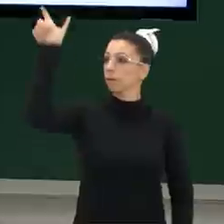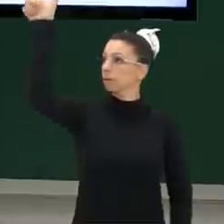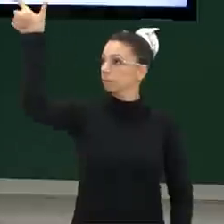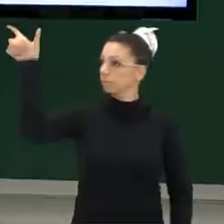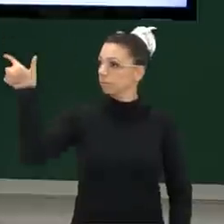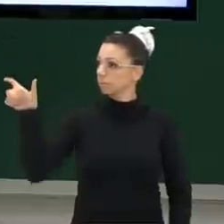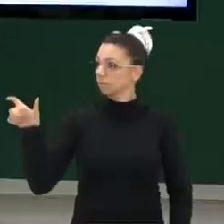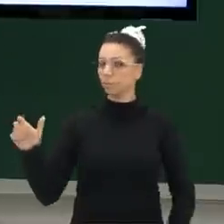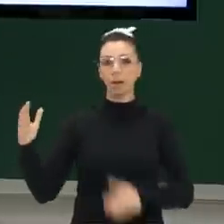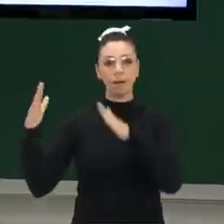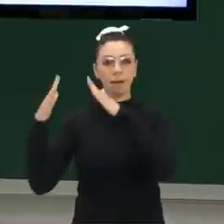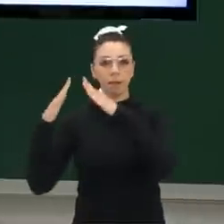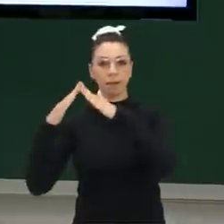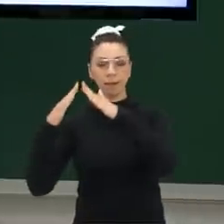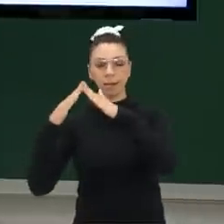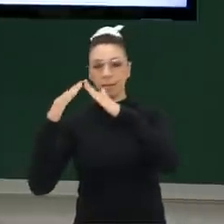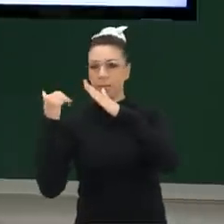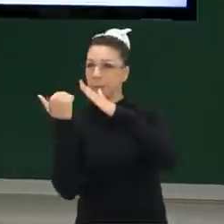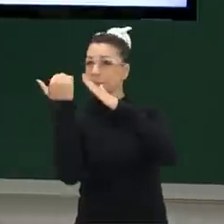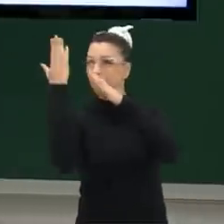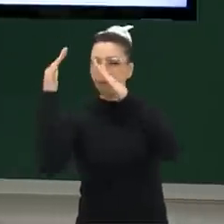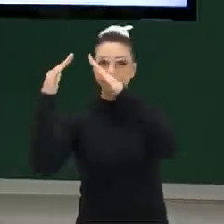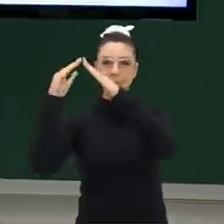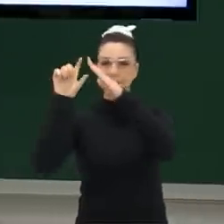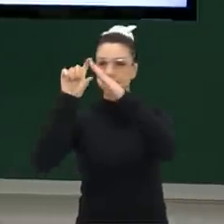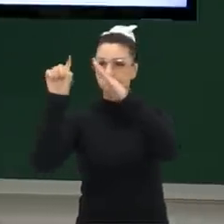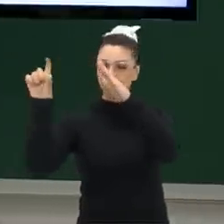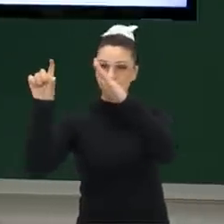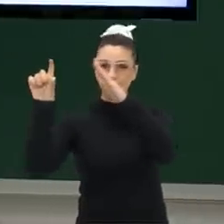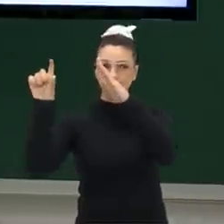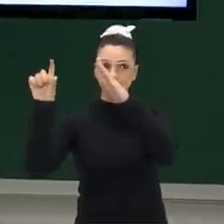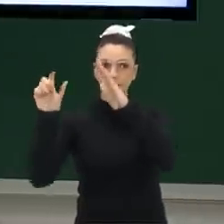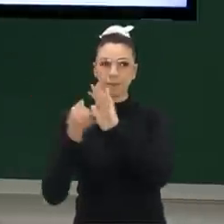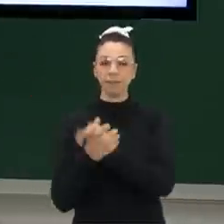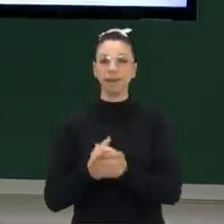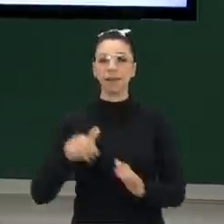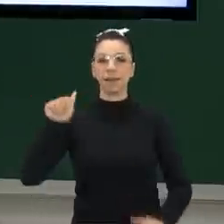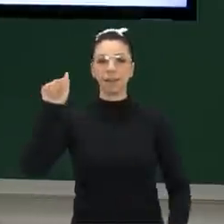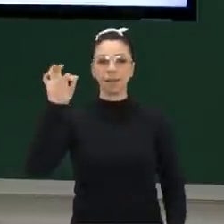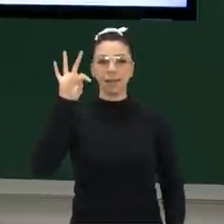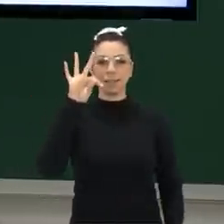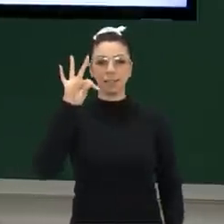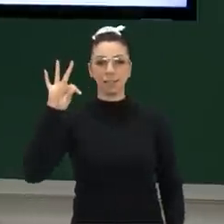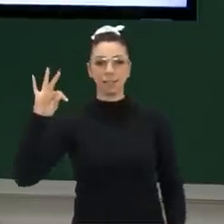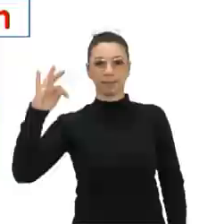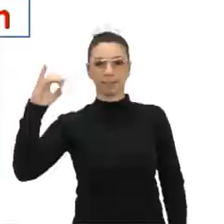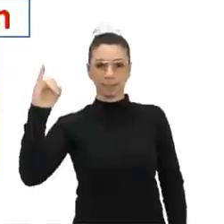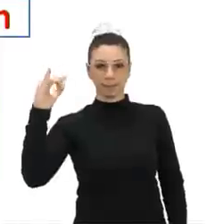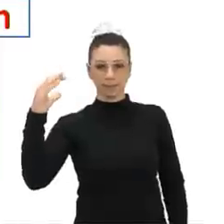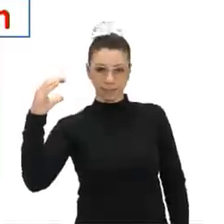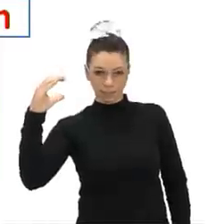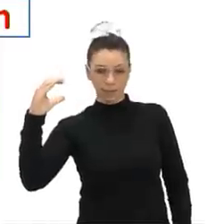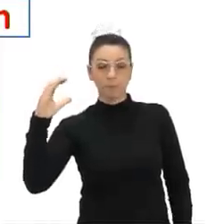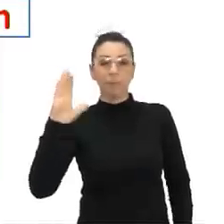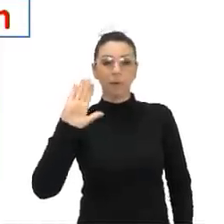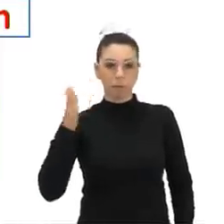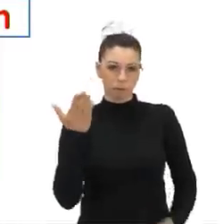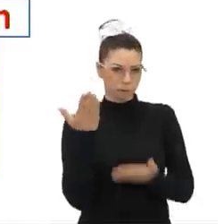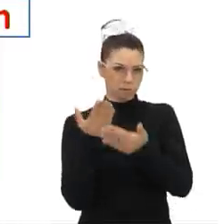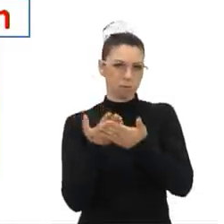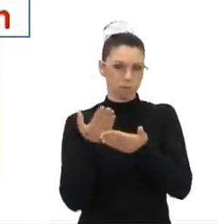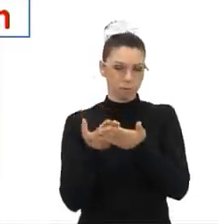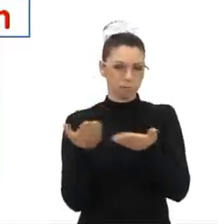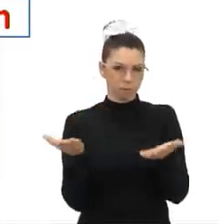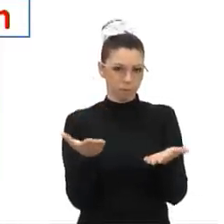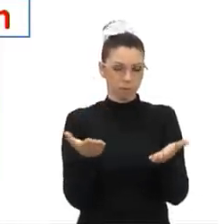partezinha lá de cima da casa, nós chamamos de attic. Nós vimos hoje. Então eu acho que foi mais tranquilo,